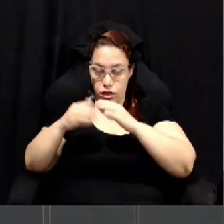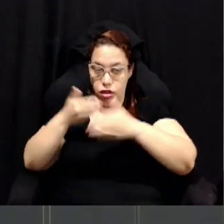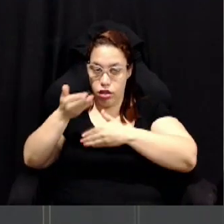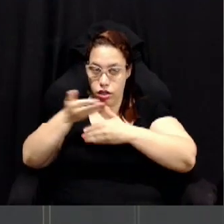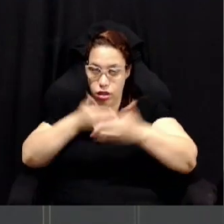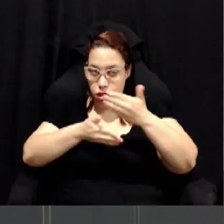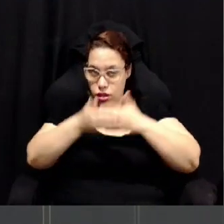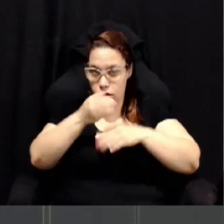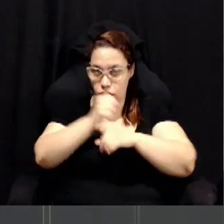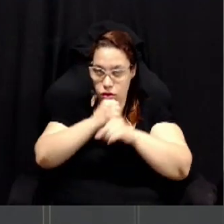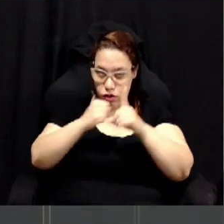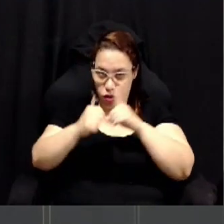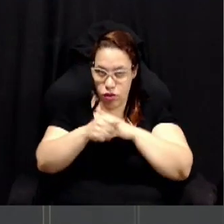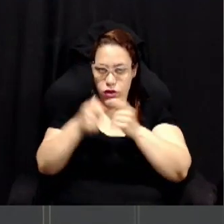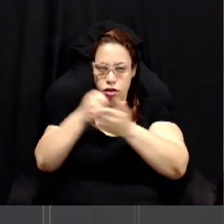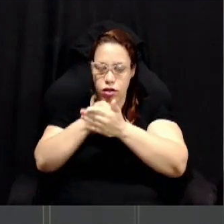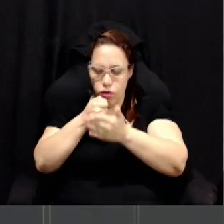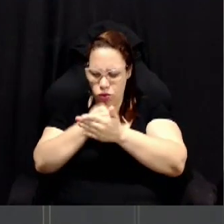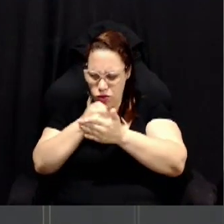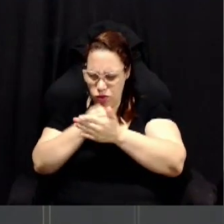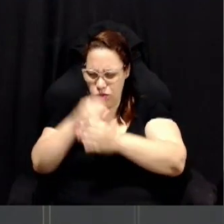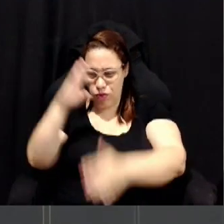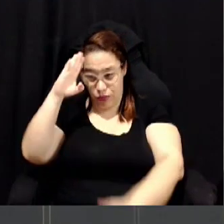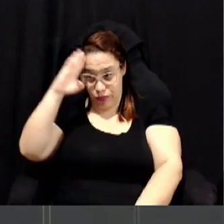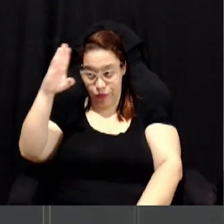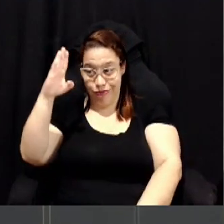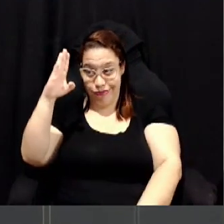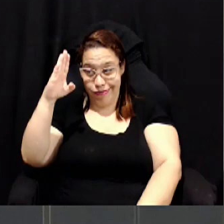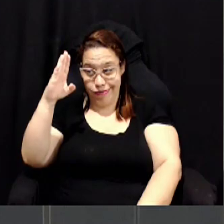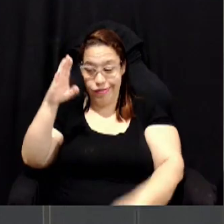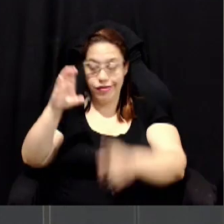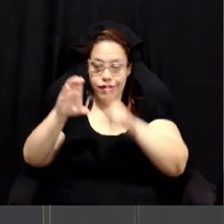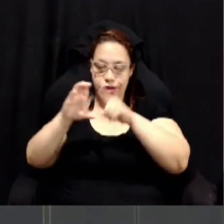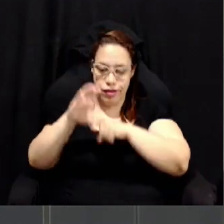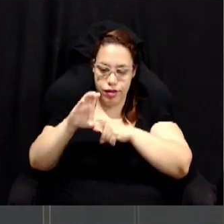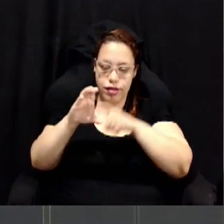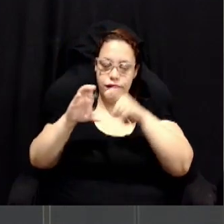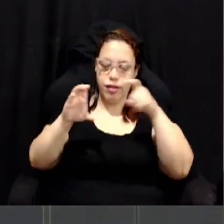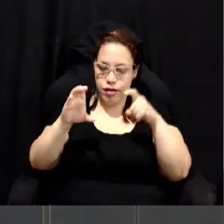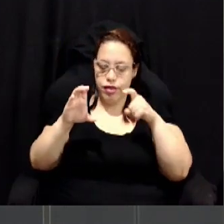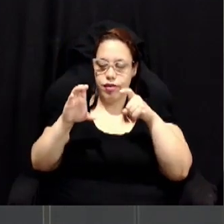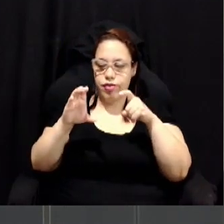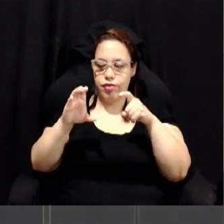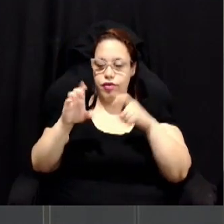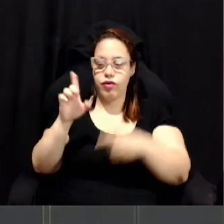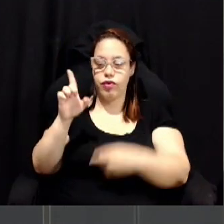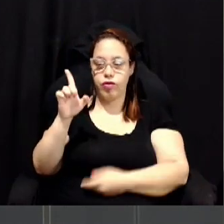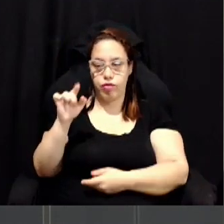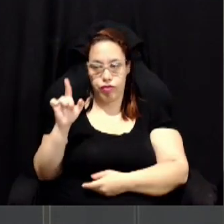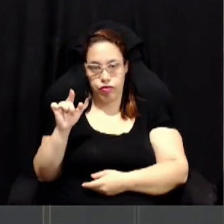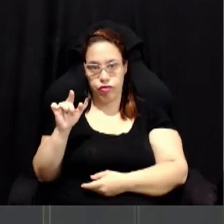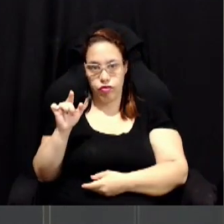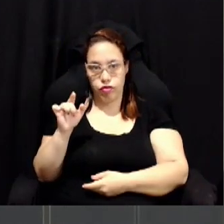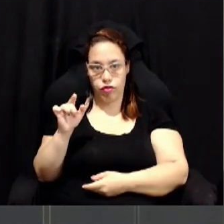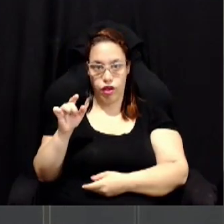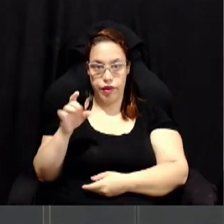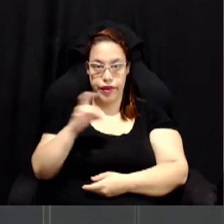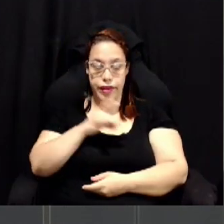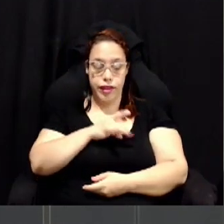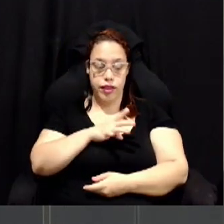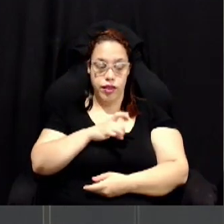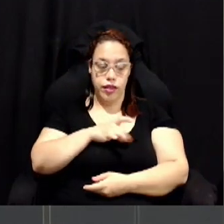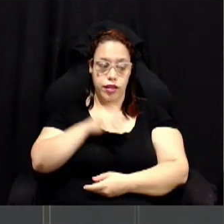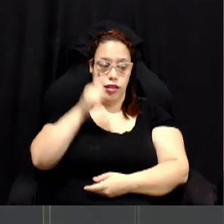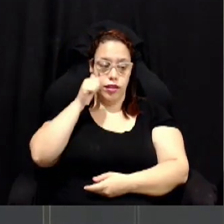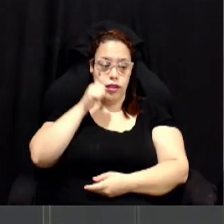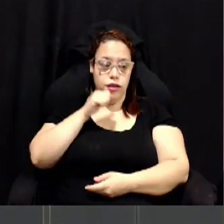estamos lutando ainda, né? Principalmente com essa independência, essa autonomia, que é o terror das mães, né? Eu não vou durar